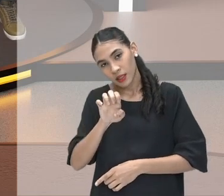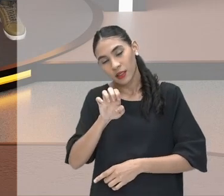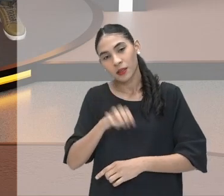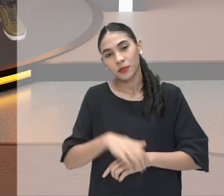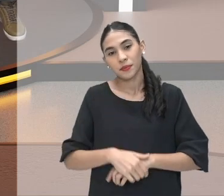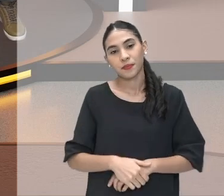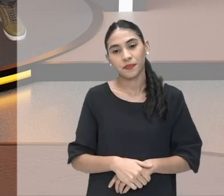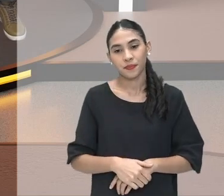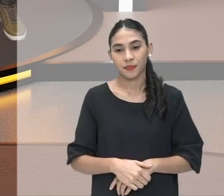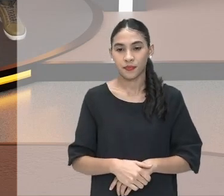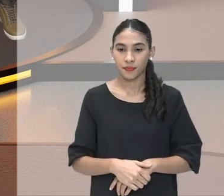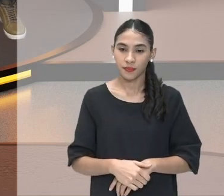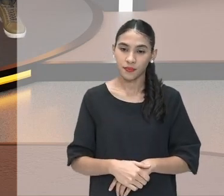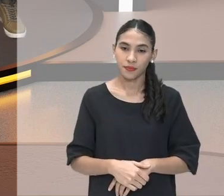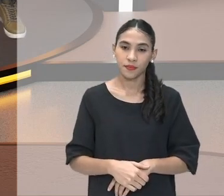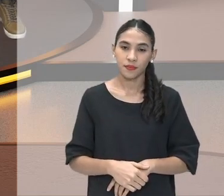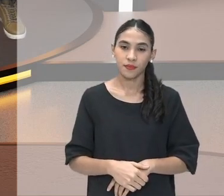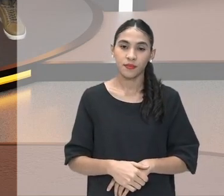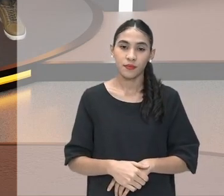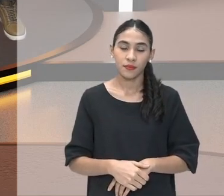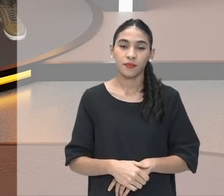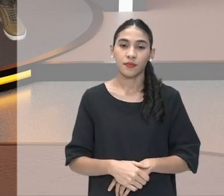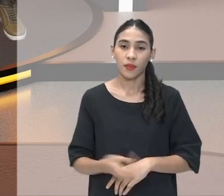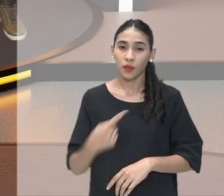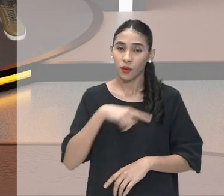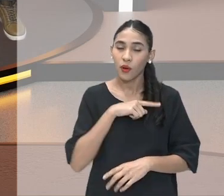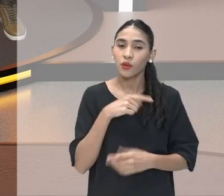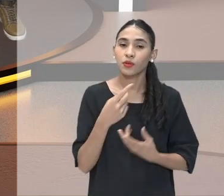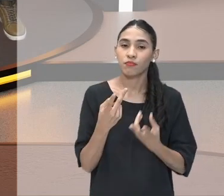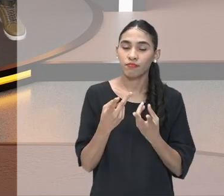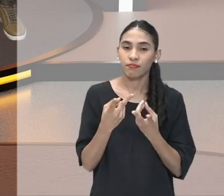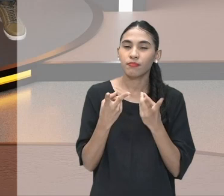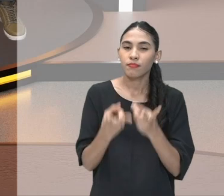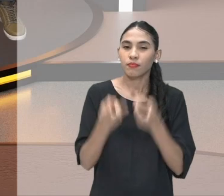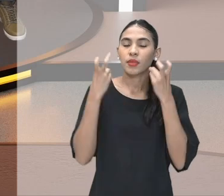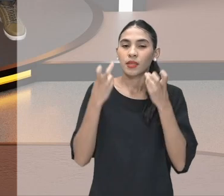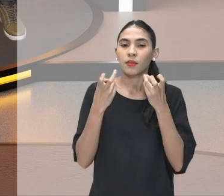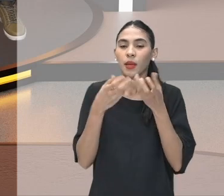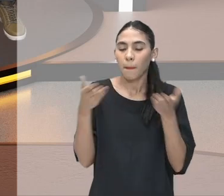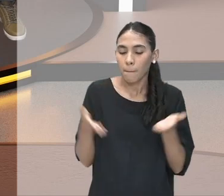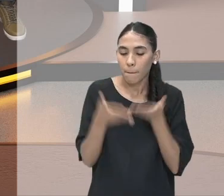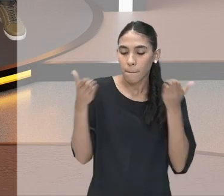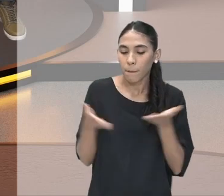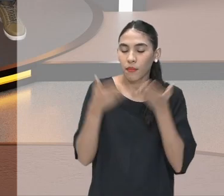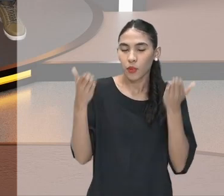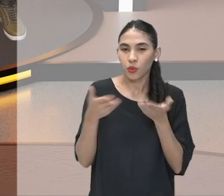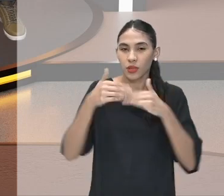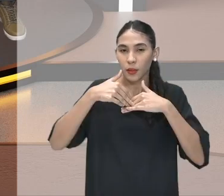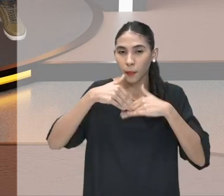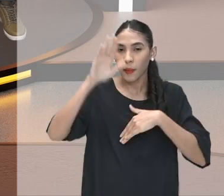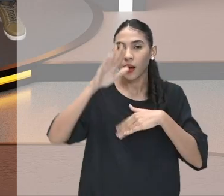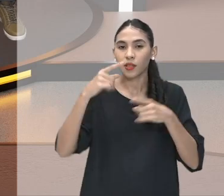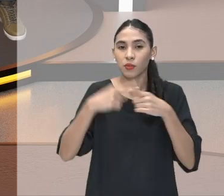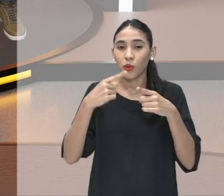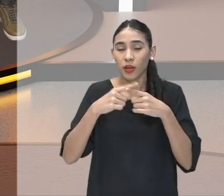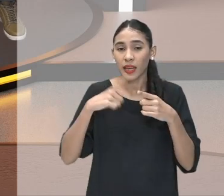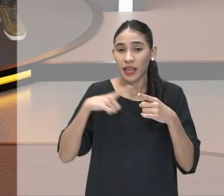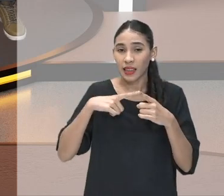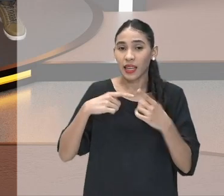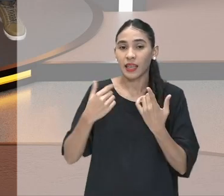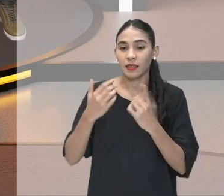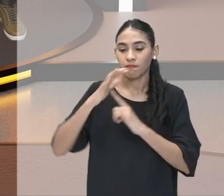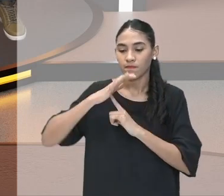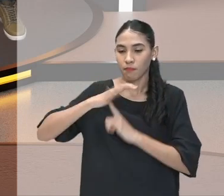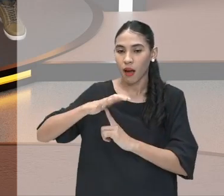da produtividade. Nós vamos conseguir produzir mais, porque nós vamos ter a força motriz que